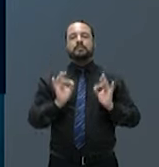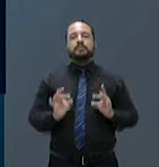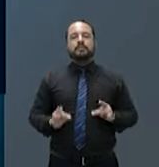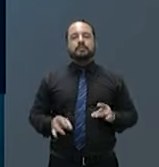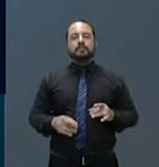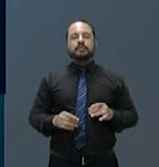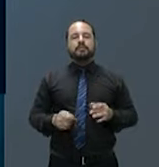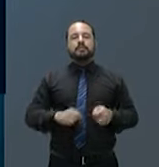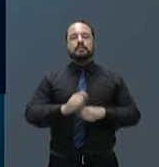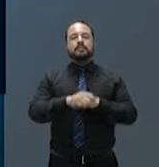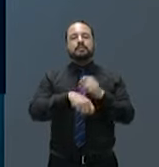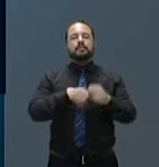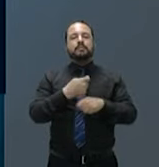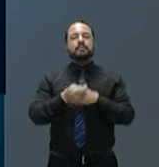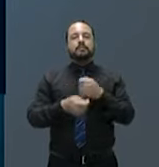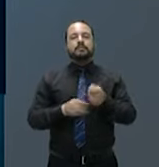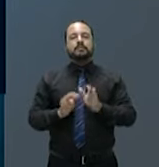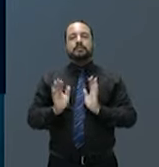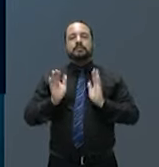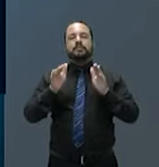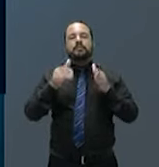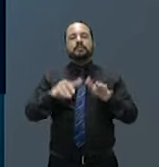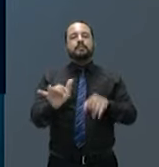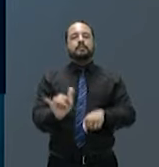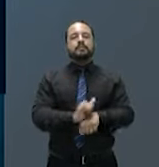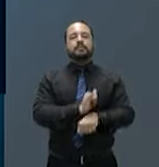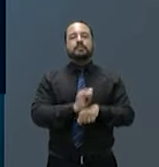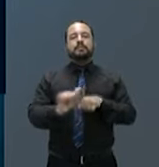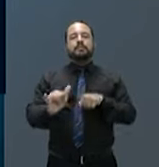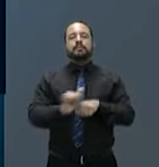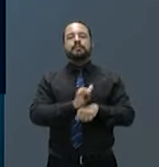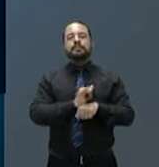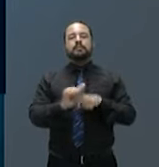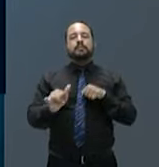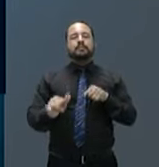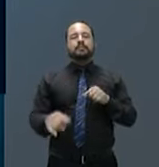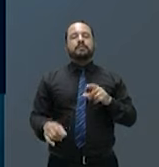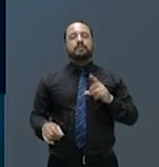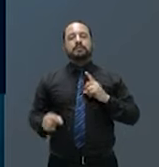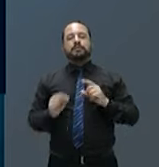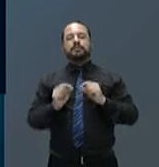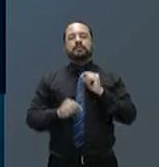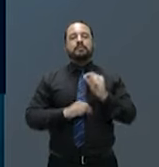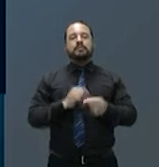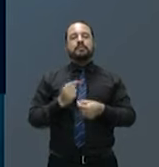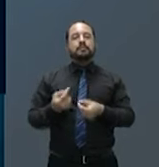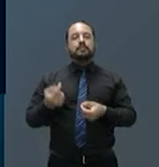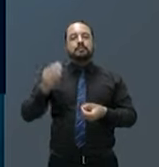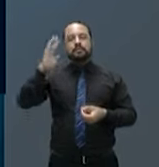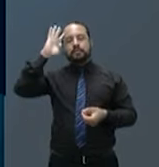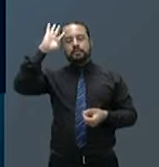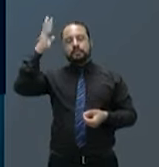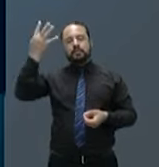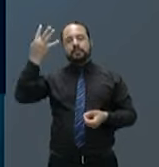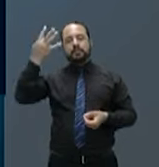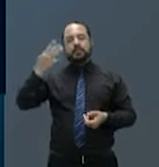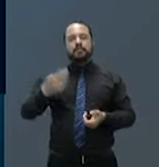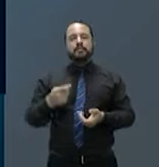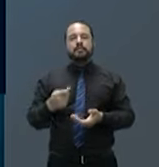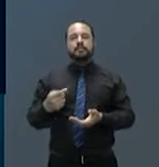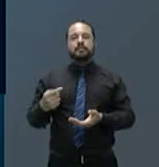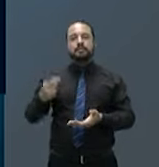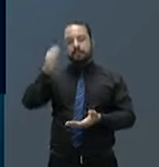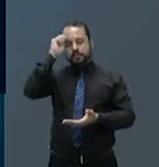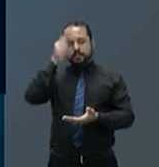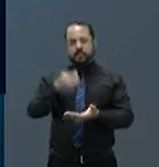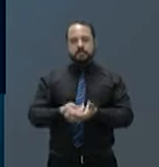Investimento e Participações Multiestratégia, em que se pretende a reforma do acórdão, posteriormente integrado por acórdão